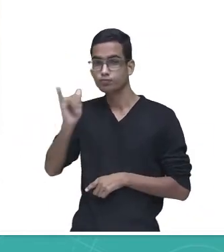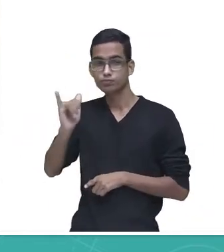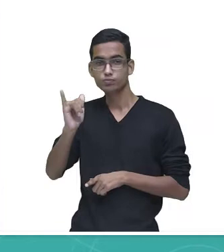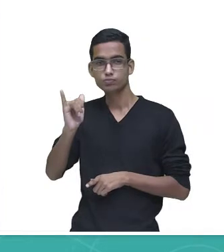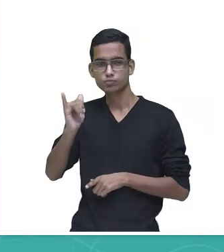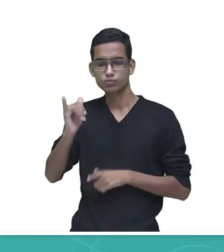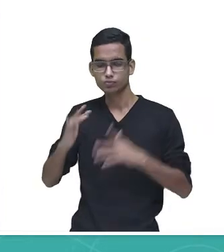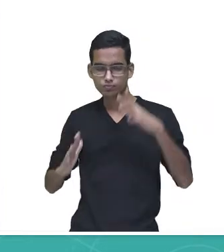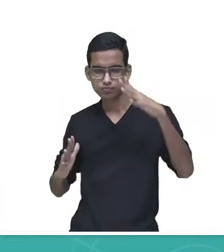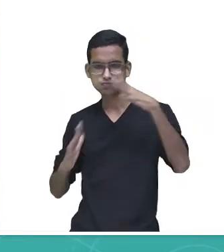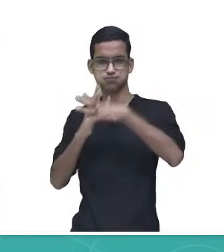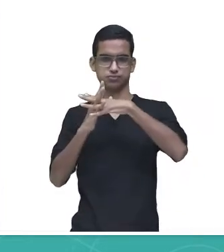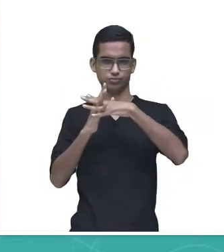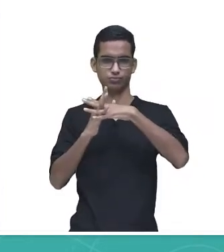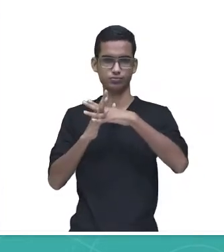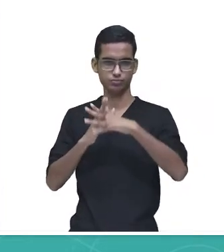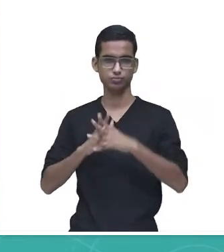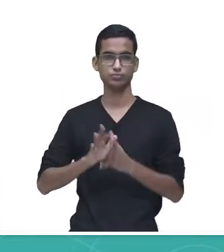subdesenvolvimento, que